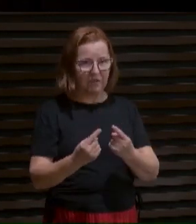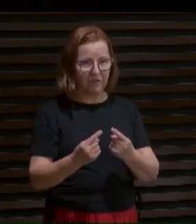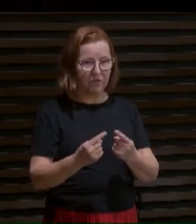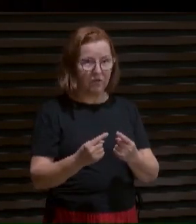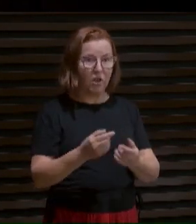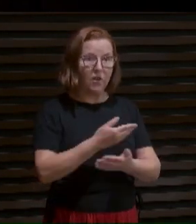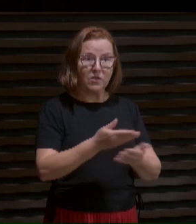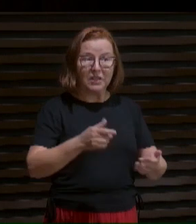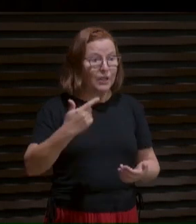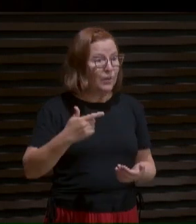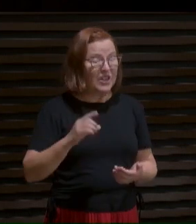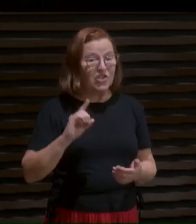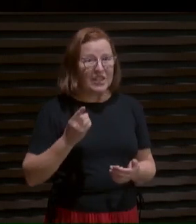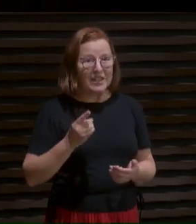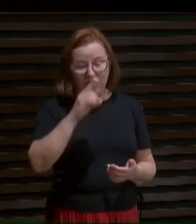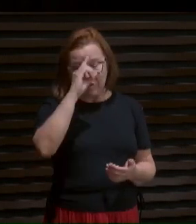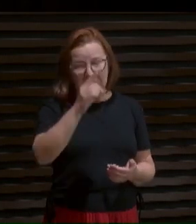ninguém,